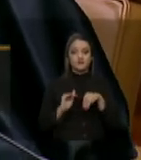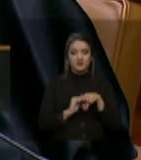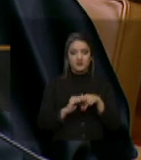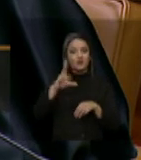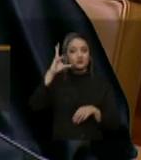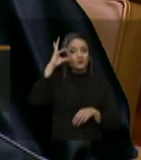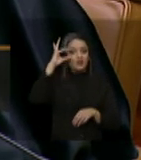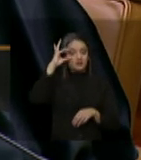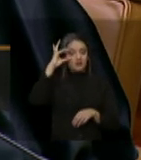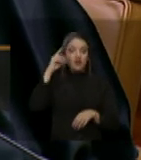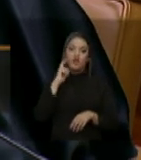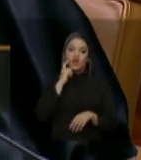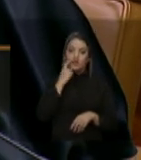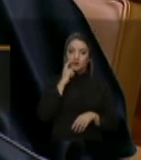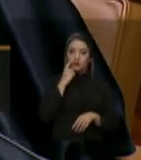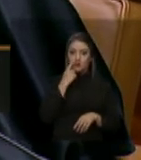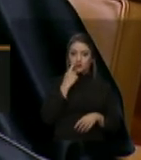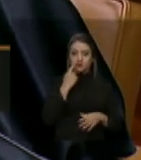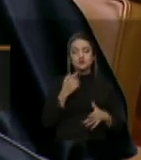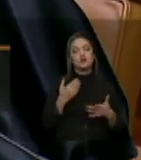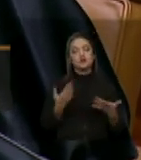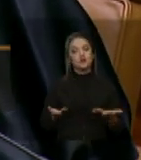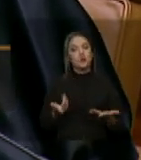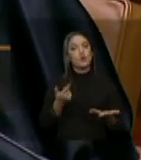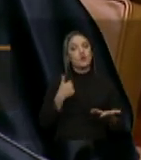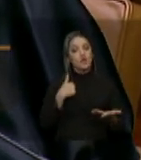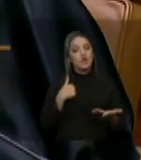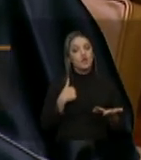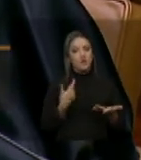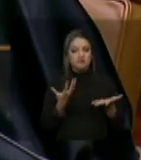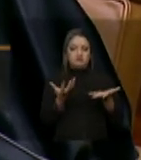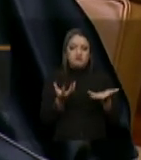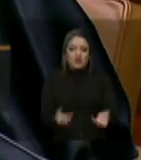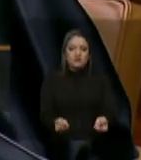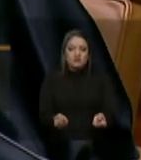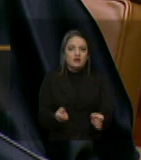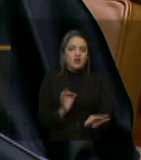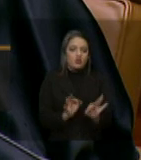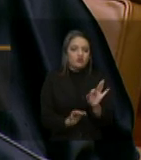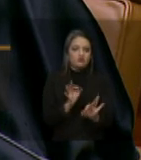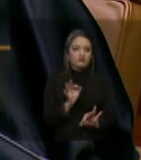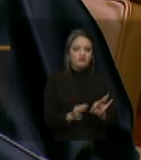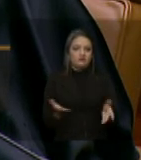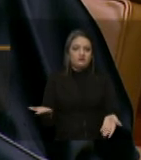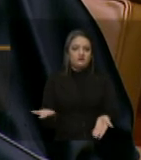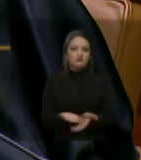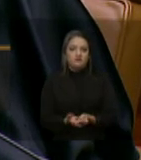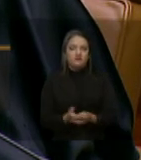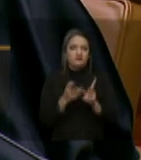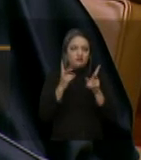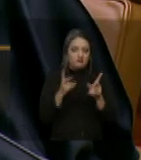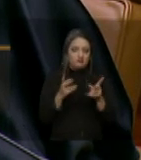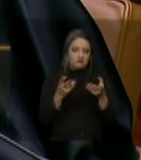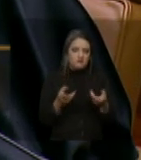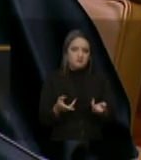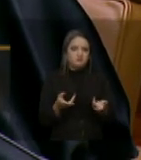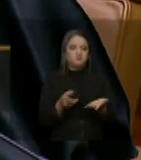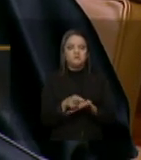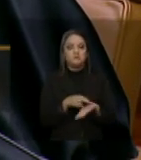André Mendonça e Nunes Marques para conhecer da ação tal qual fez o eminente relatórios demais